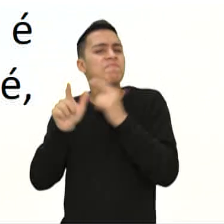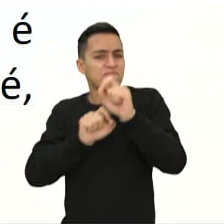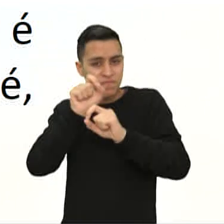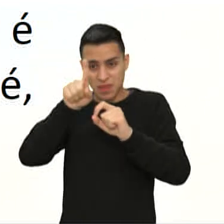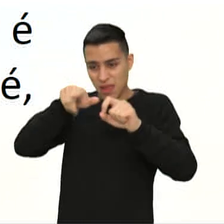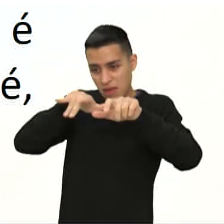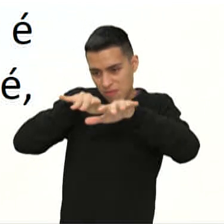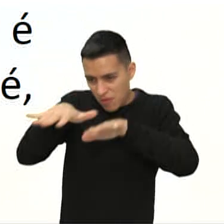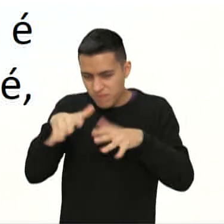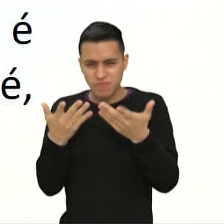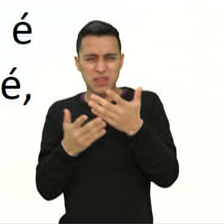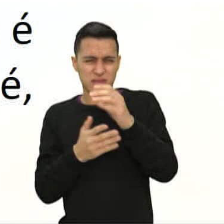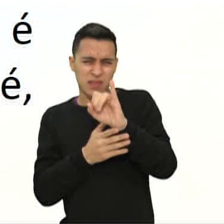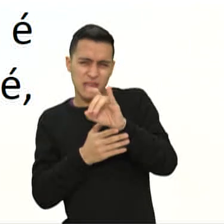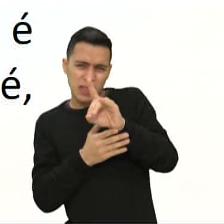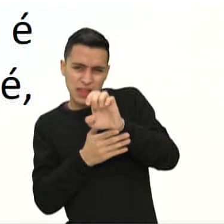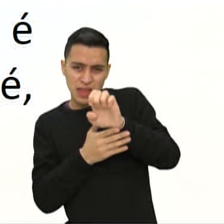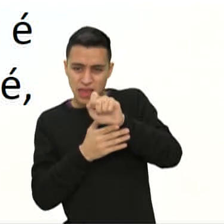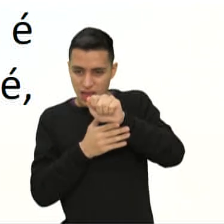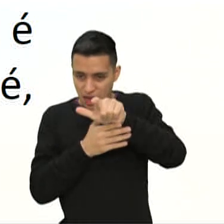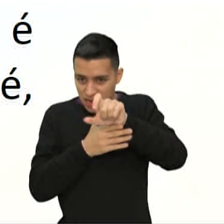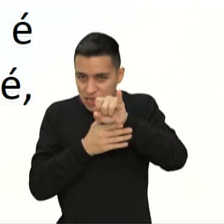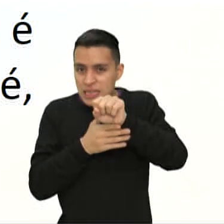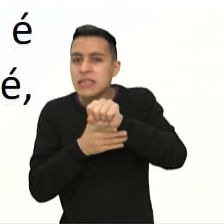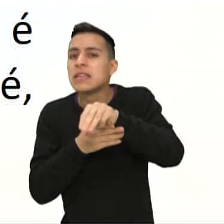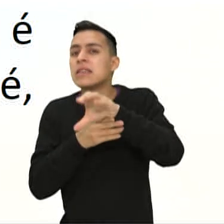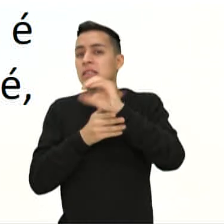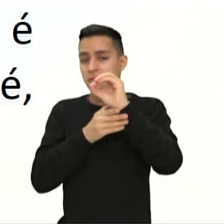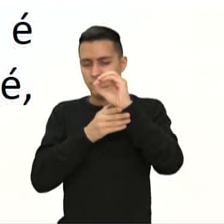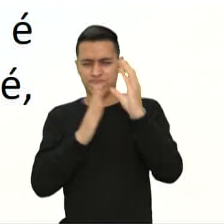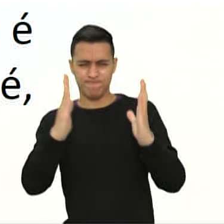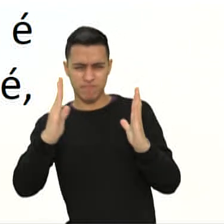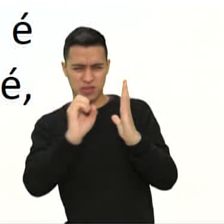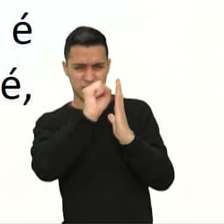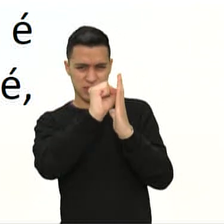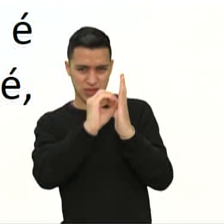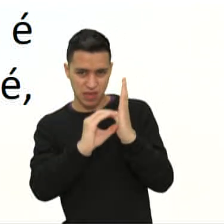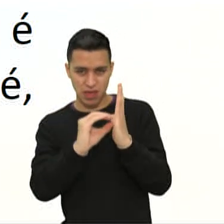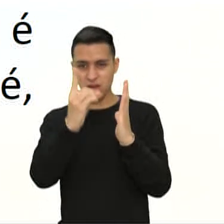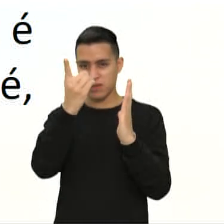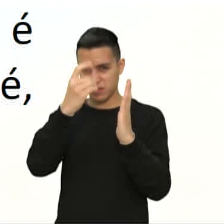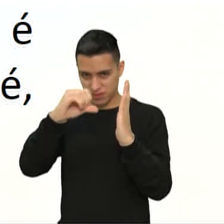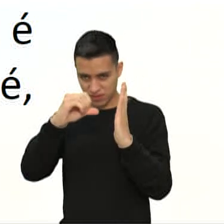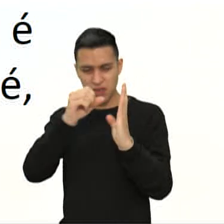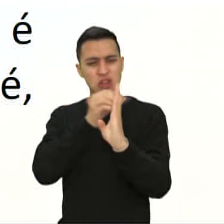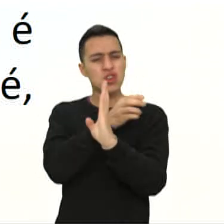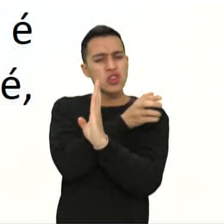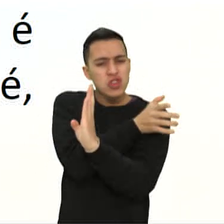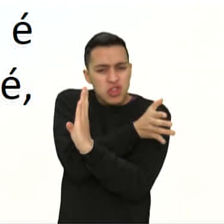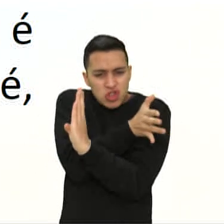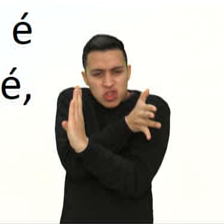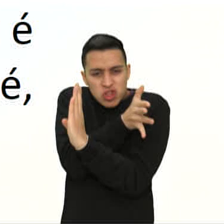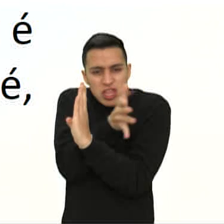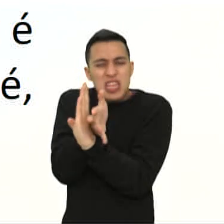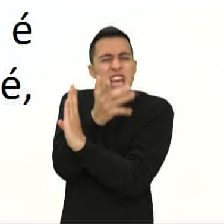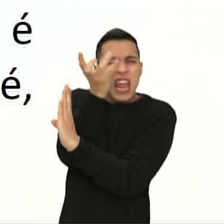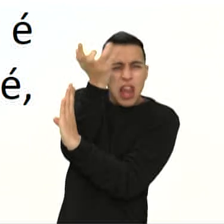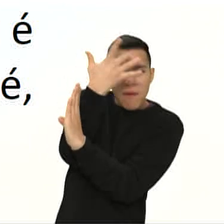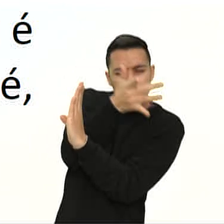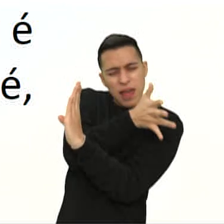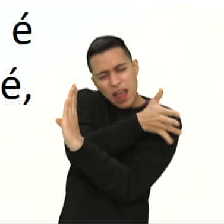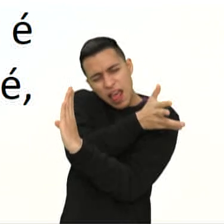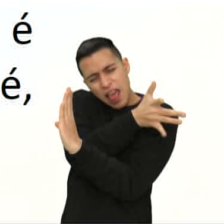foi um movimento, tá? Que ocorreu sobretudo no século XIX, tá? Então, pós ali todo o movimento